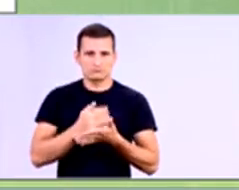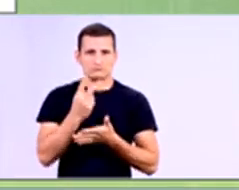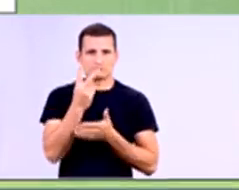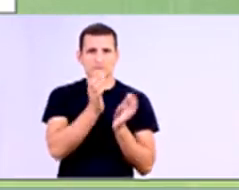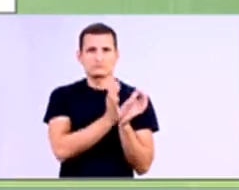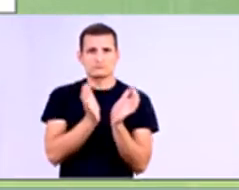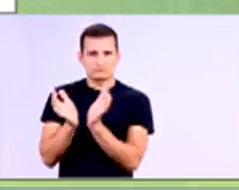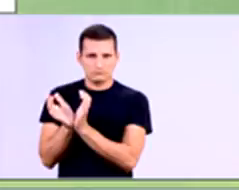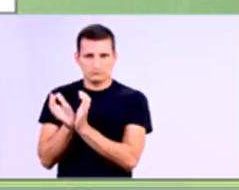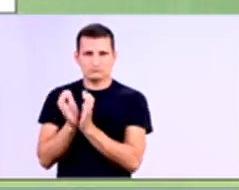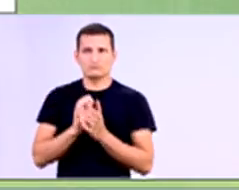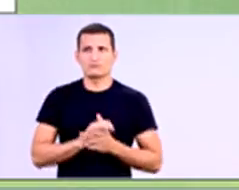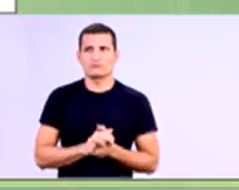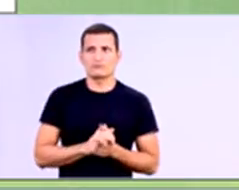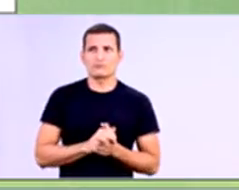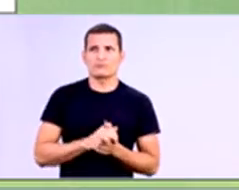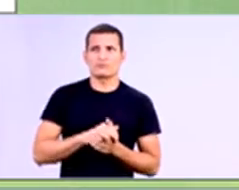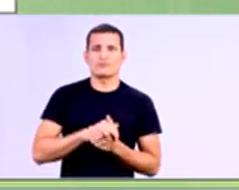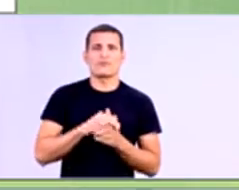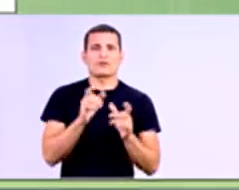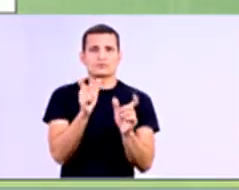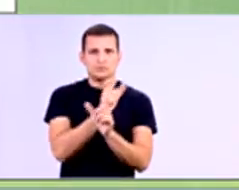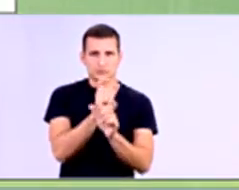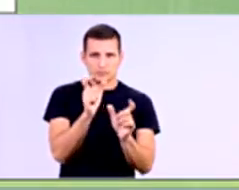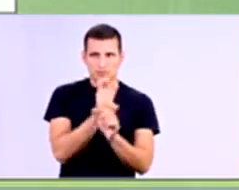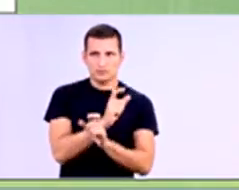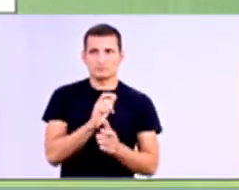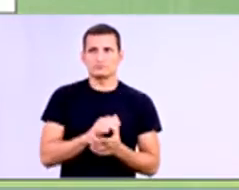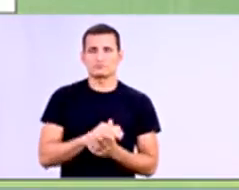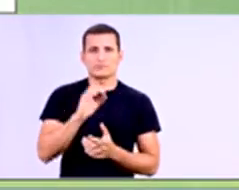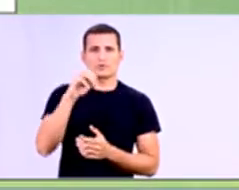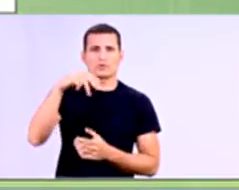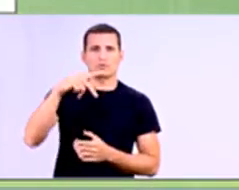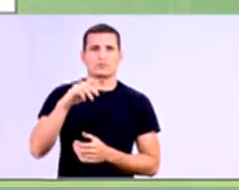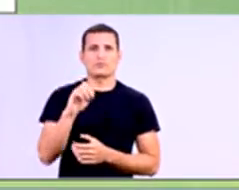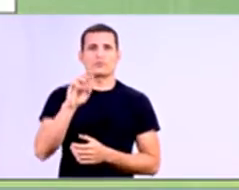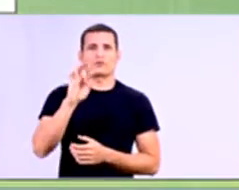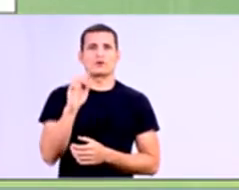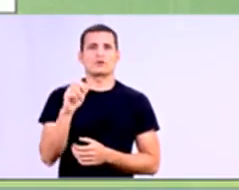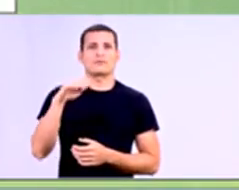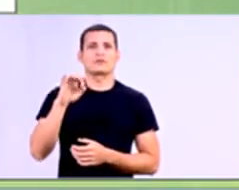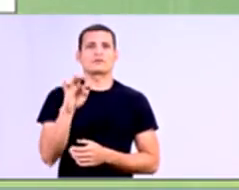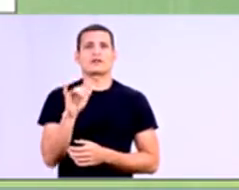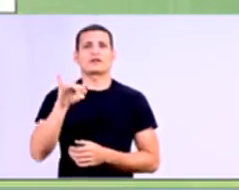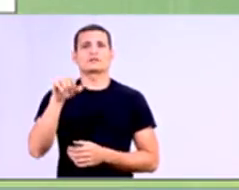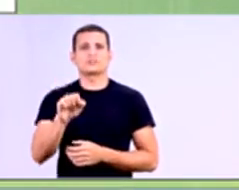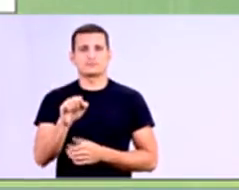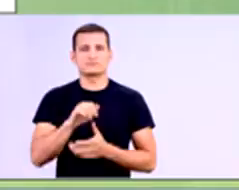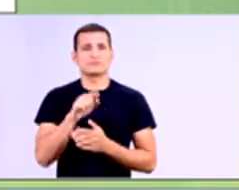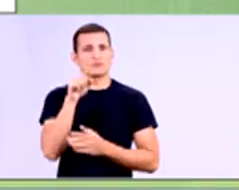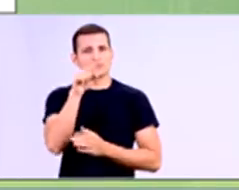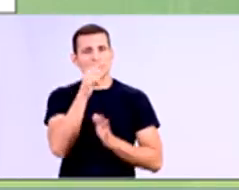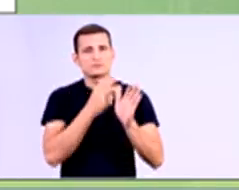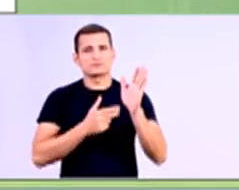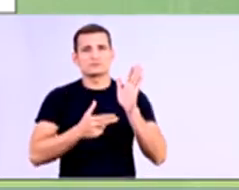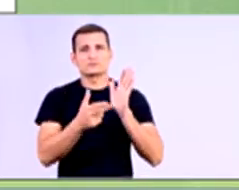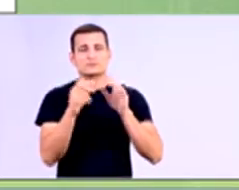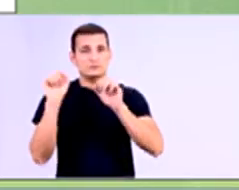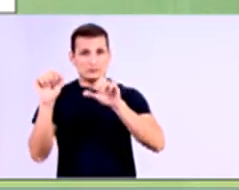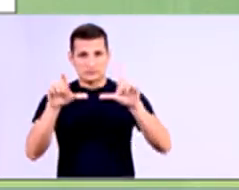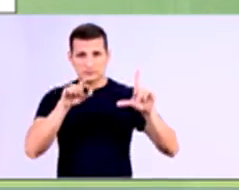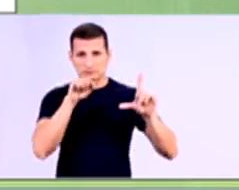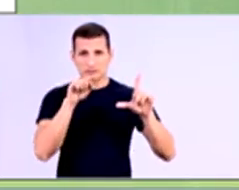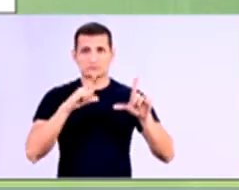grandes categorias, que são as categorias estruturais e comportamentais. Nesse slide nós temos aí